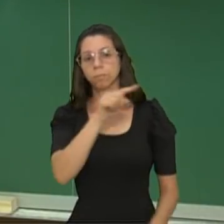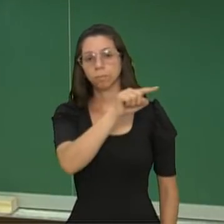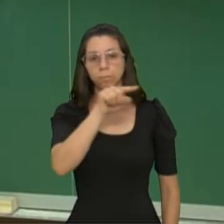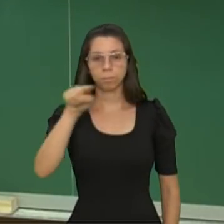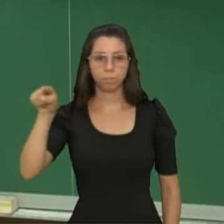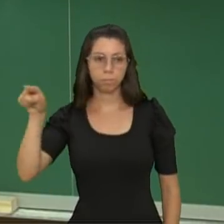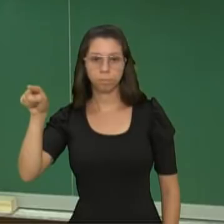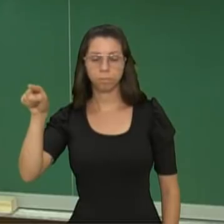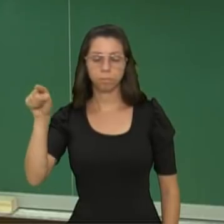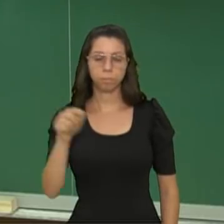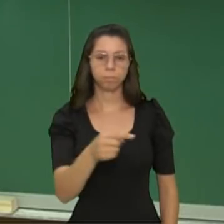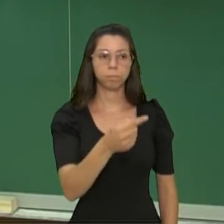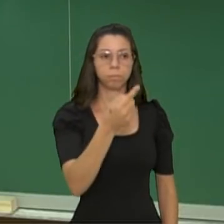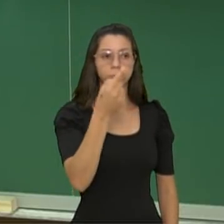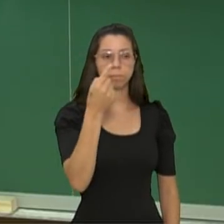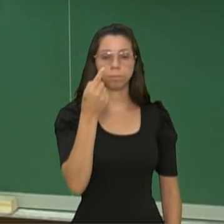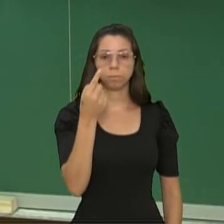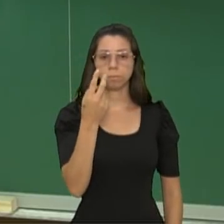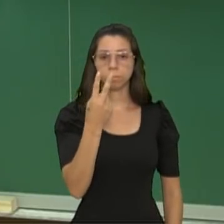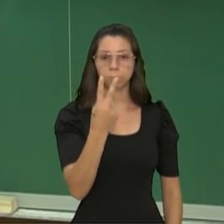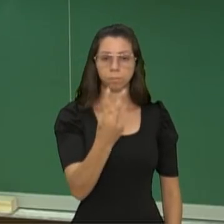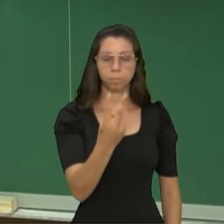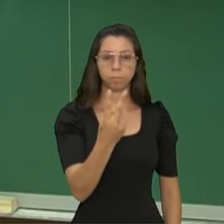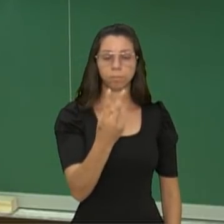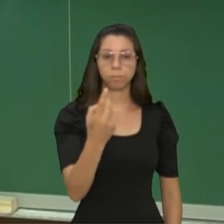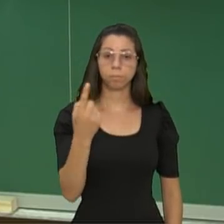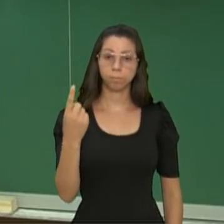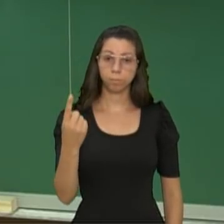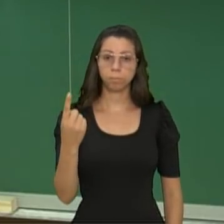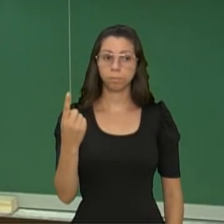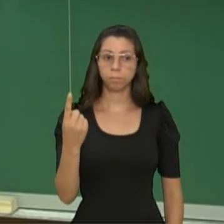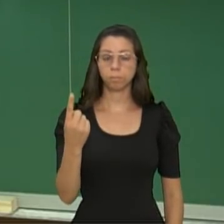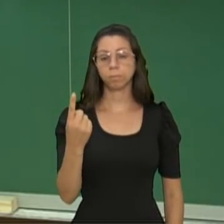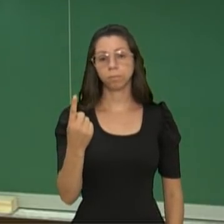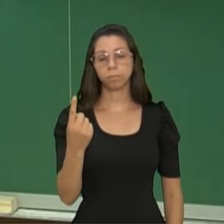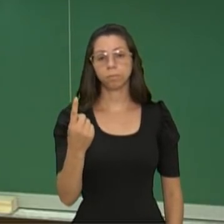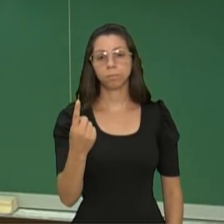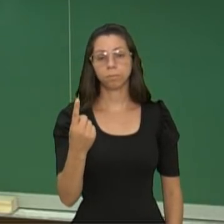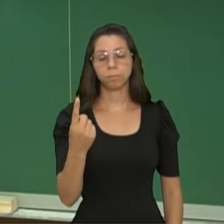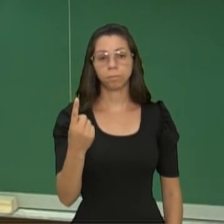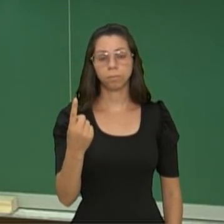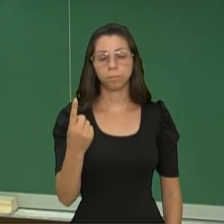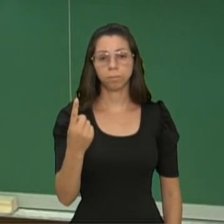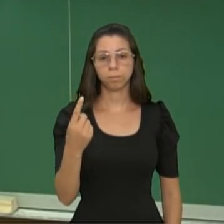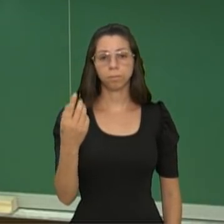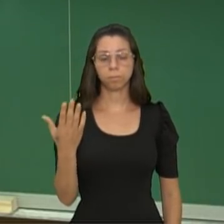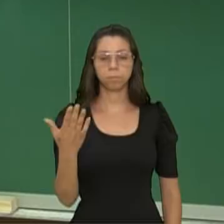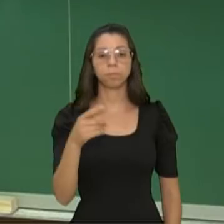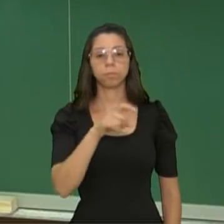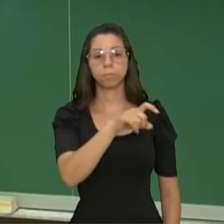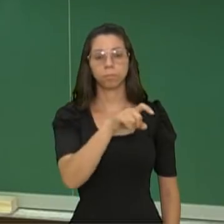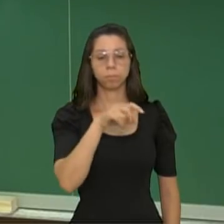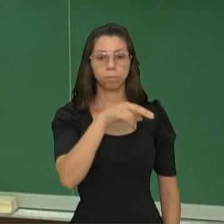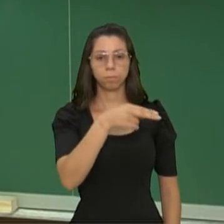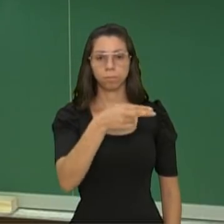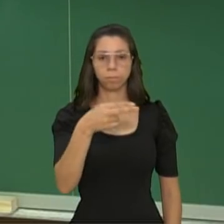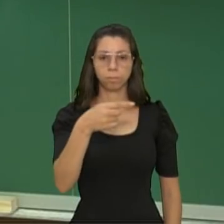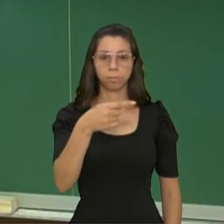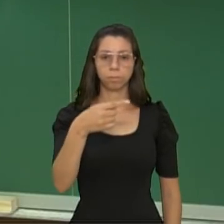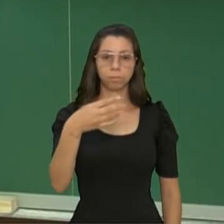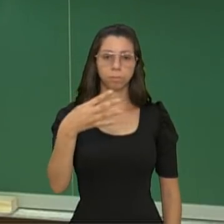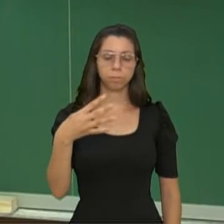144, dividido por 2 vezes 1. Meu x vai ser igual a menos